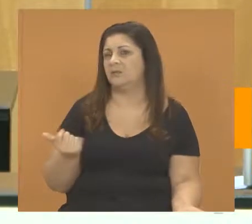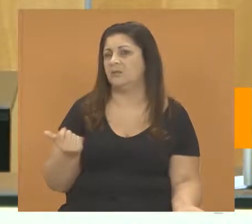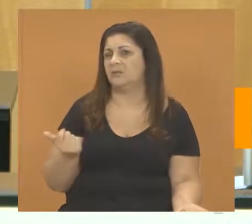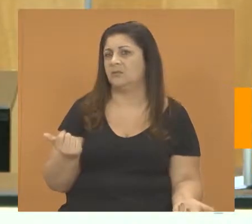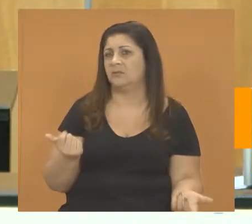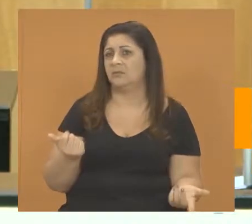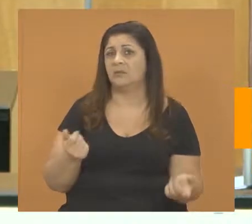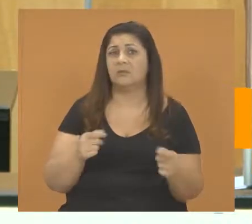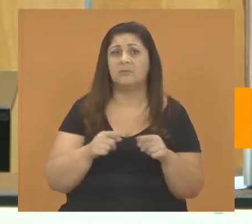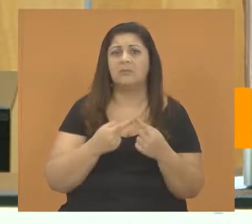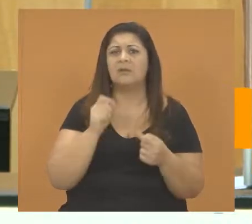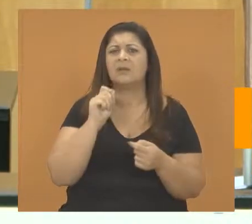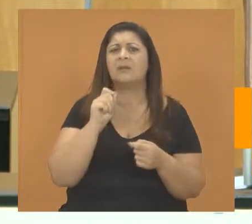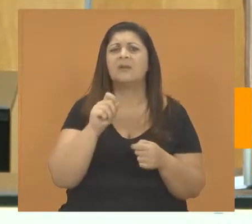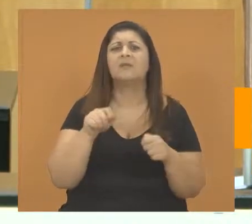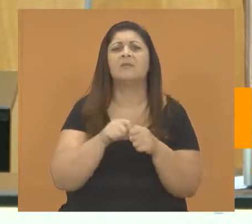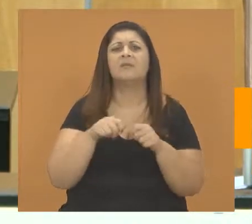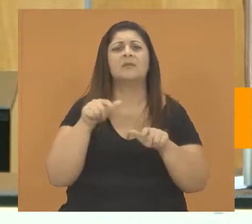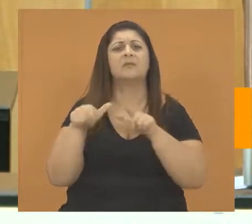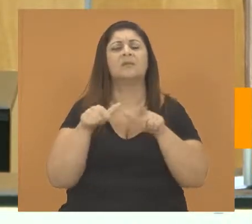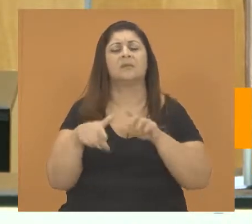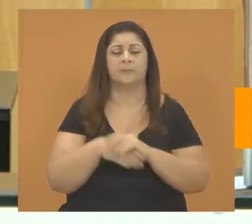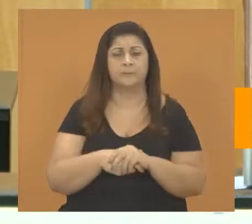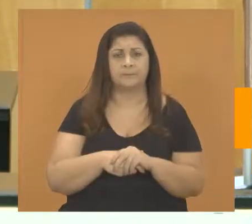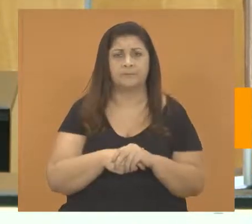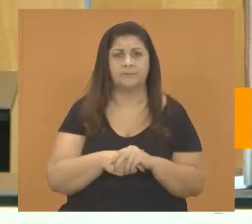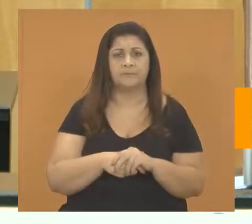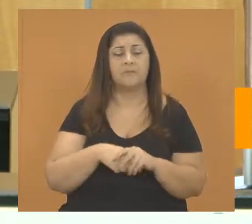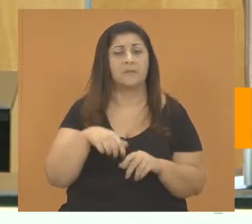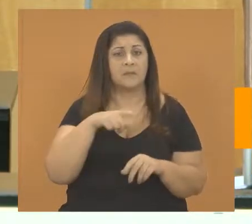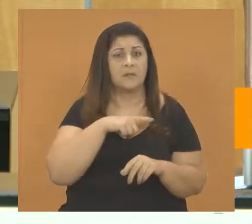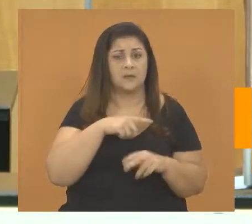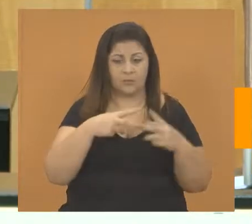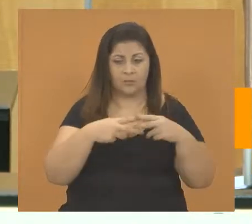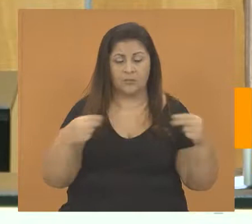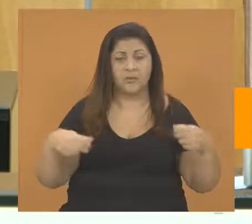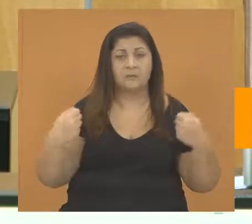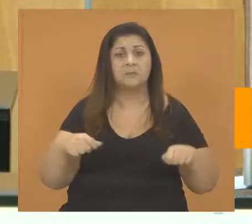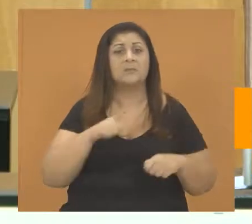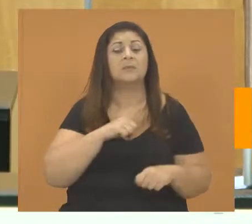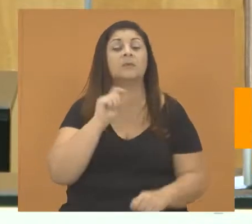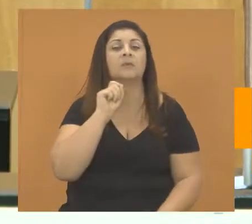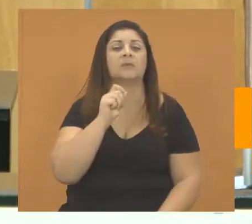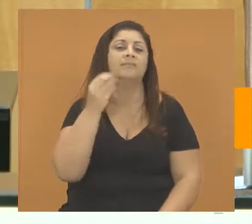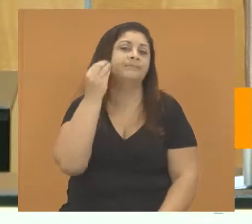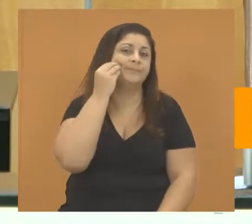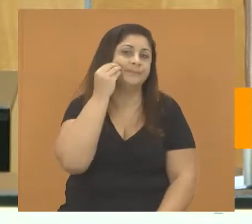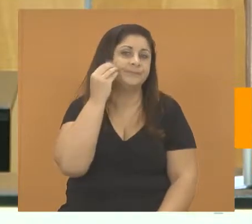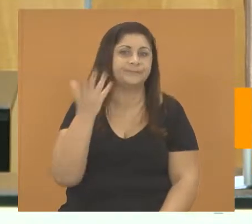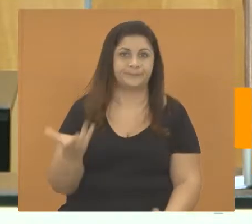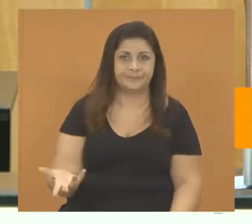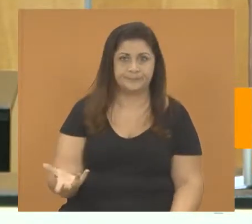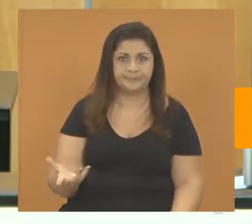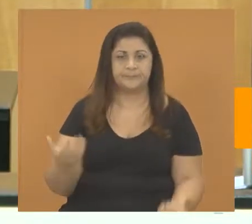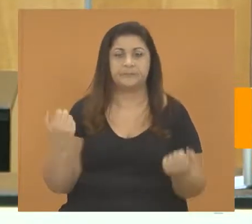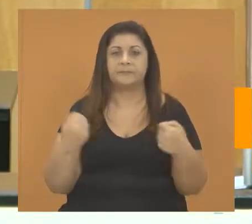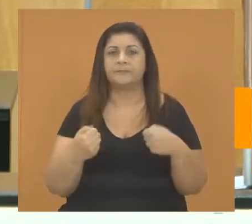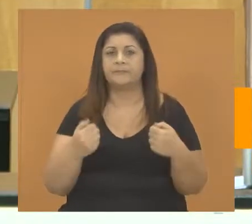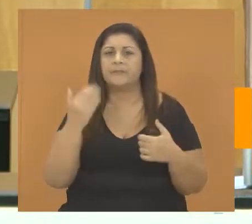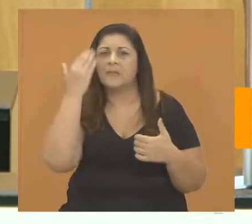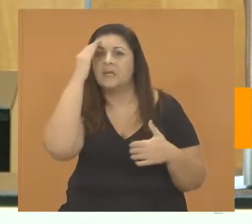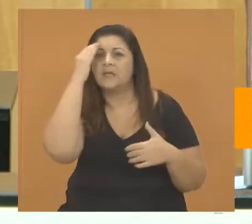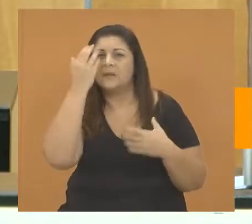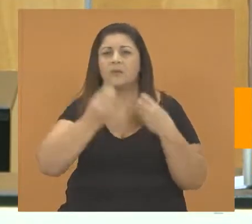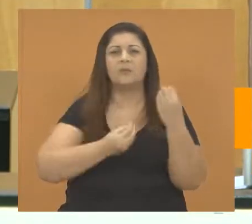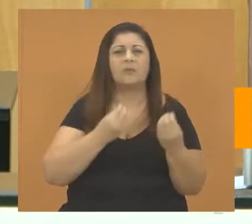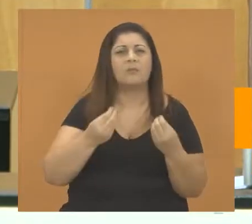que eu executar muitas muitas das tarefas que é feita tem experiência tem que ter um entendimento de como o da logística de